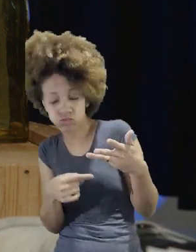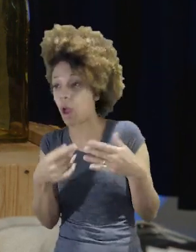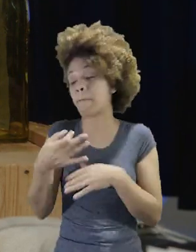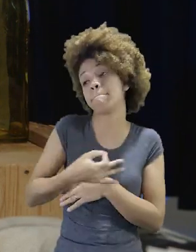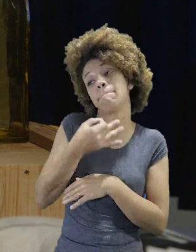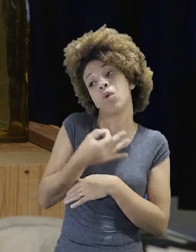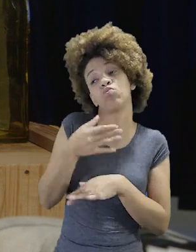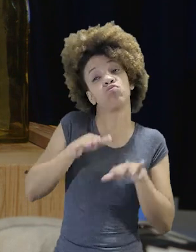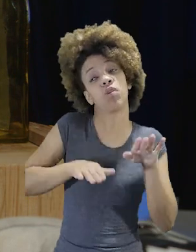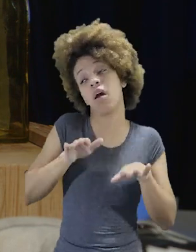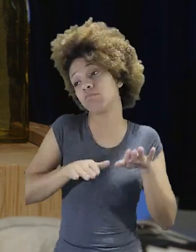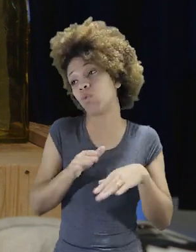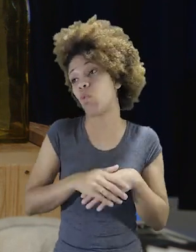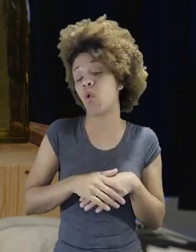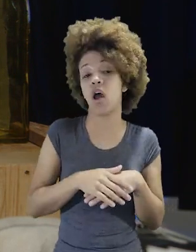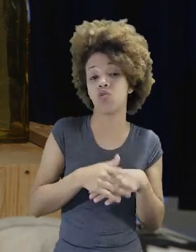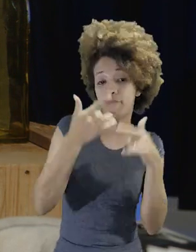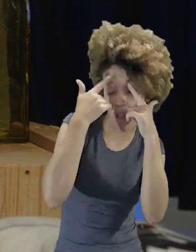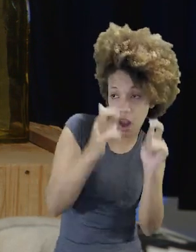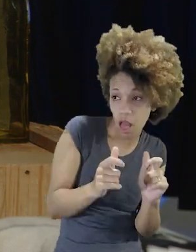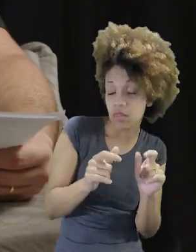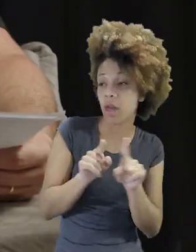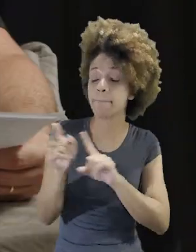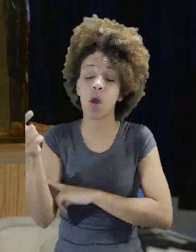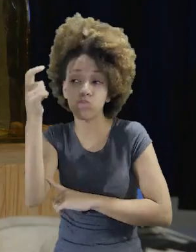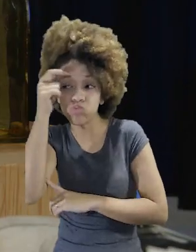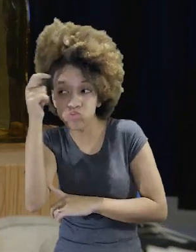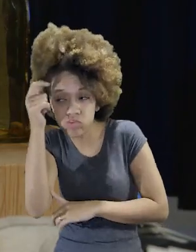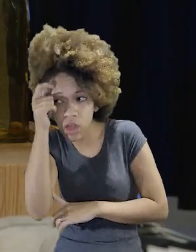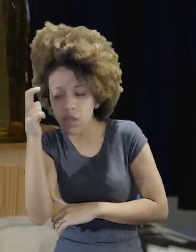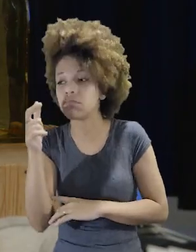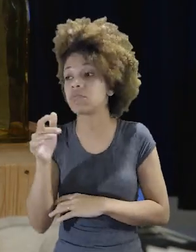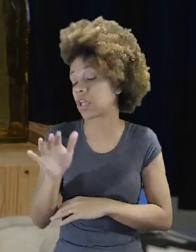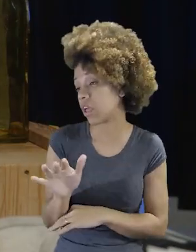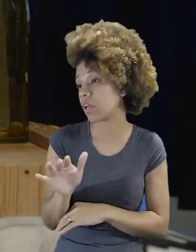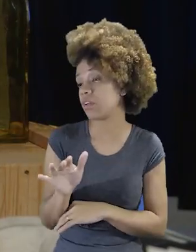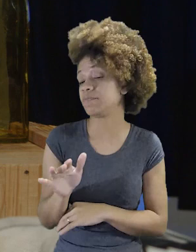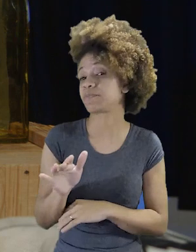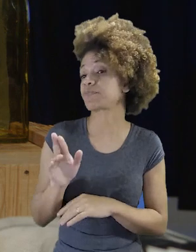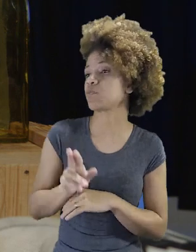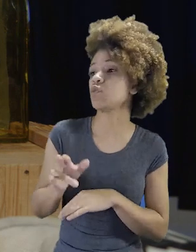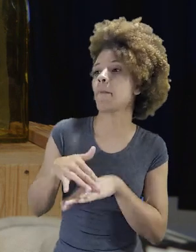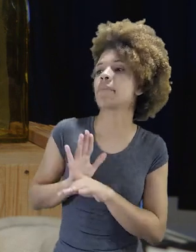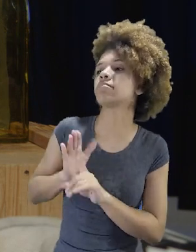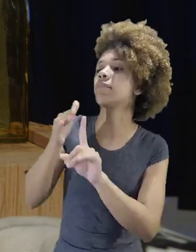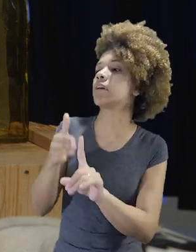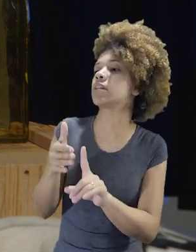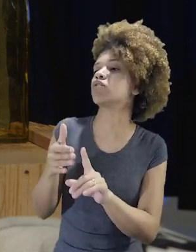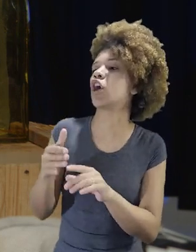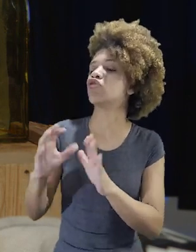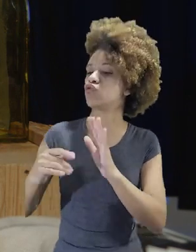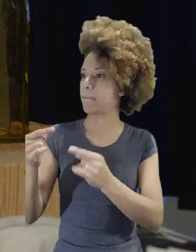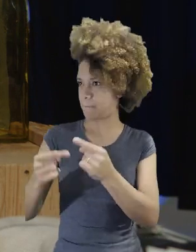contos né do ponto de vista do do do do bandido e aí tem um rap consciente tá ligado que é um rap que que aí já usa mais